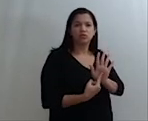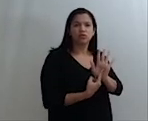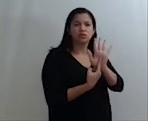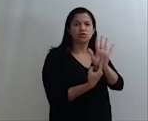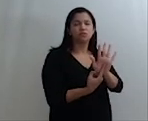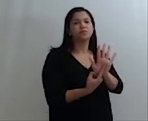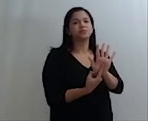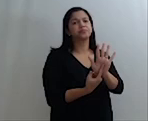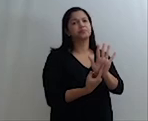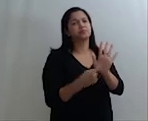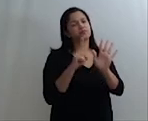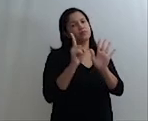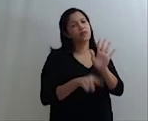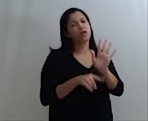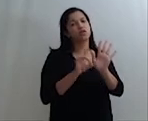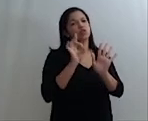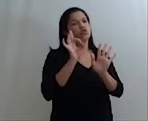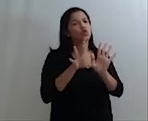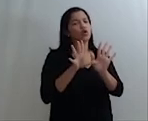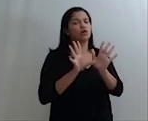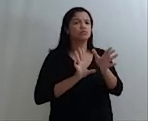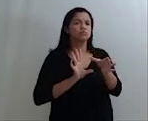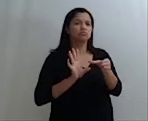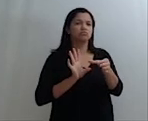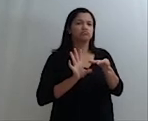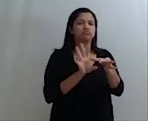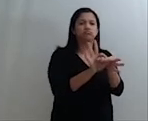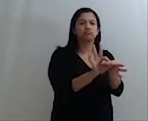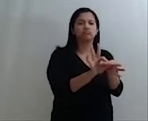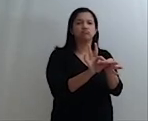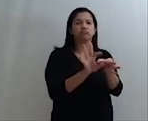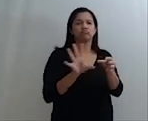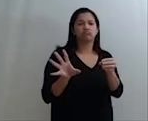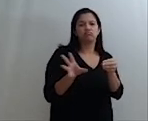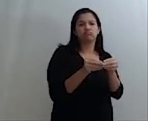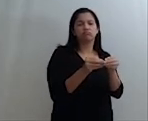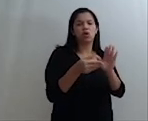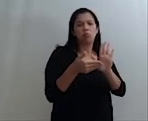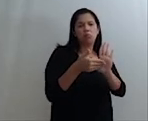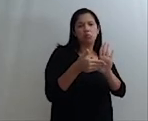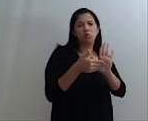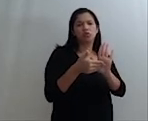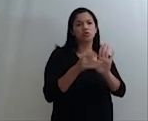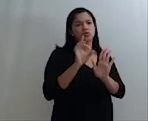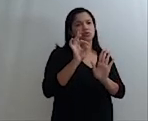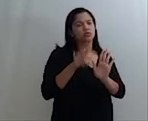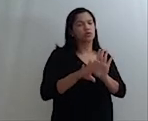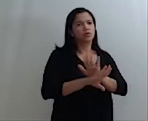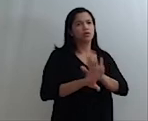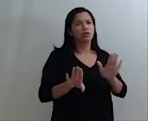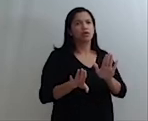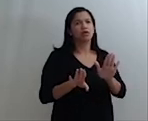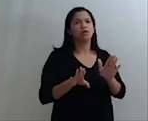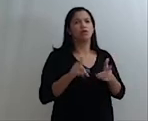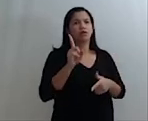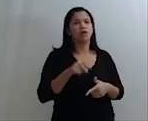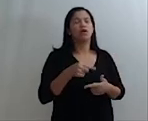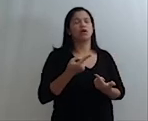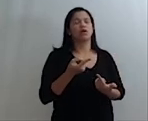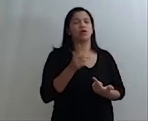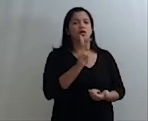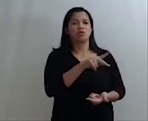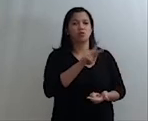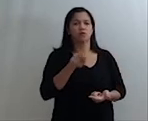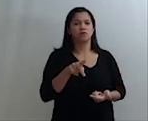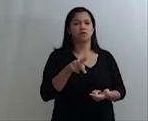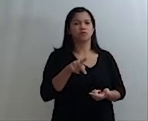a título de contribuição manifesta uma manifestação do do do professor torin filho e um